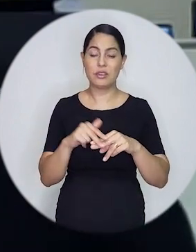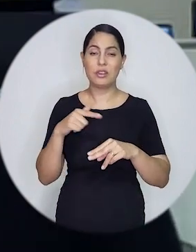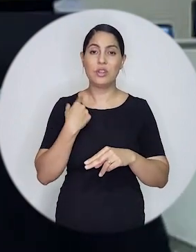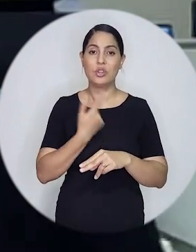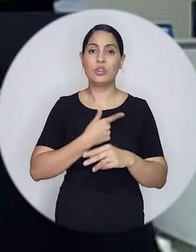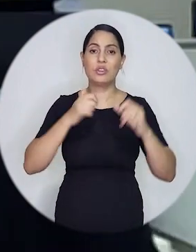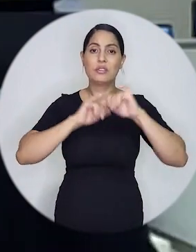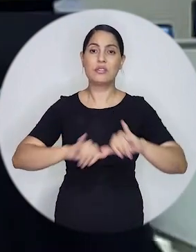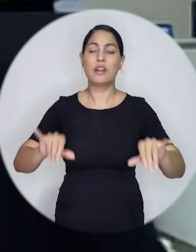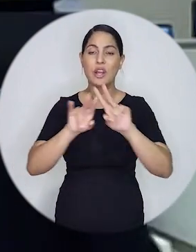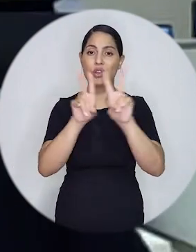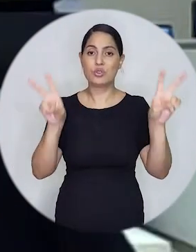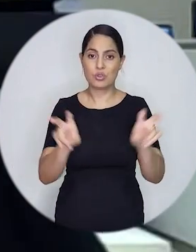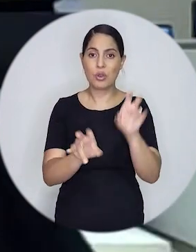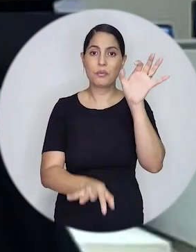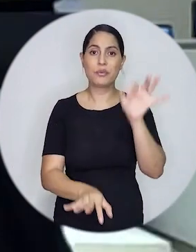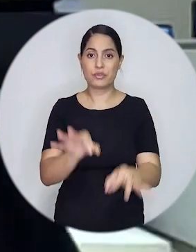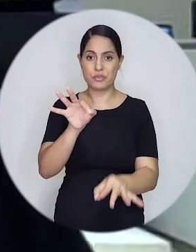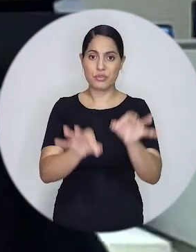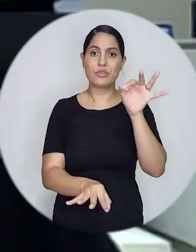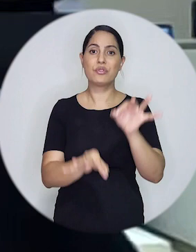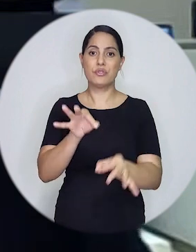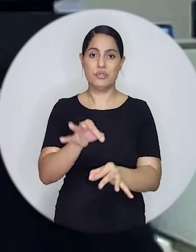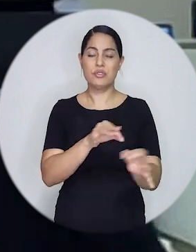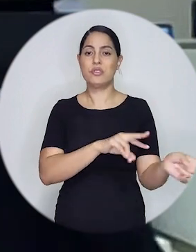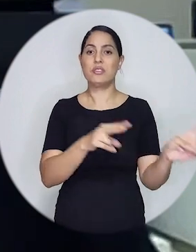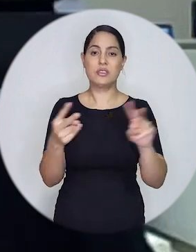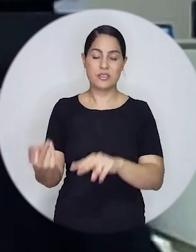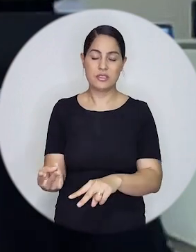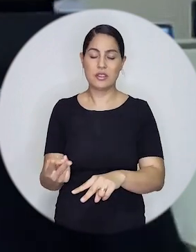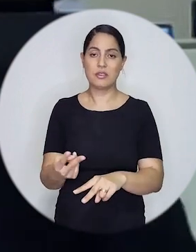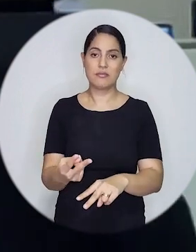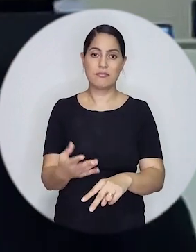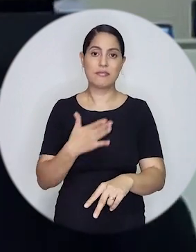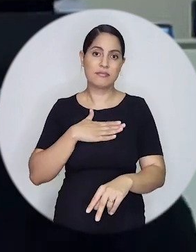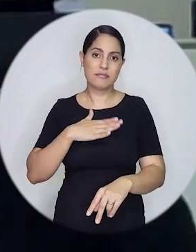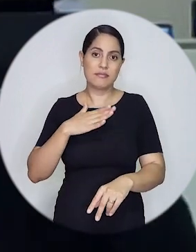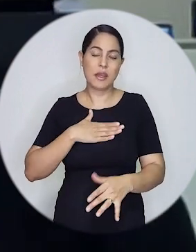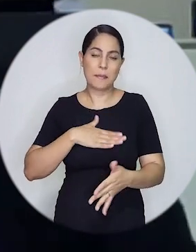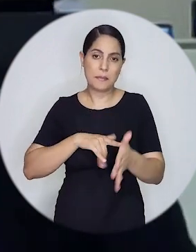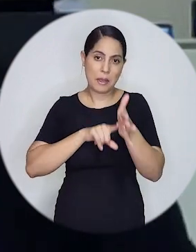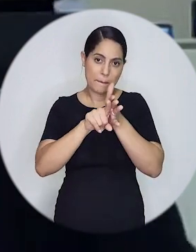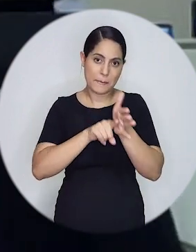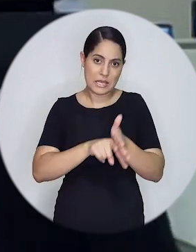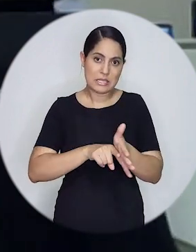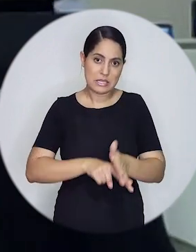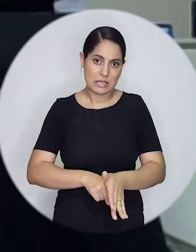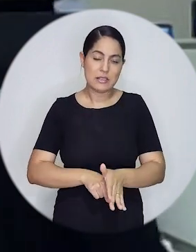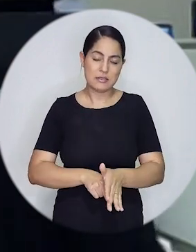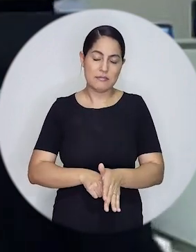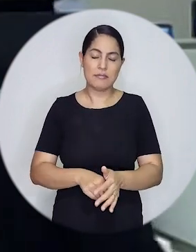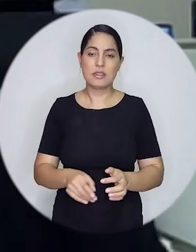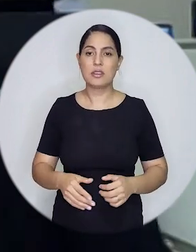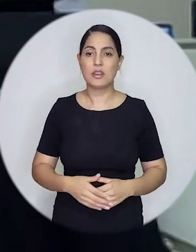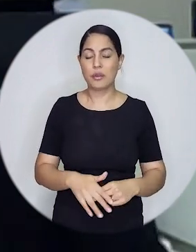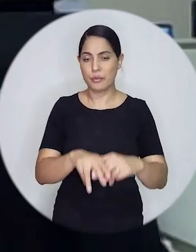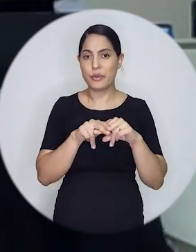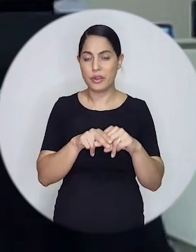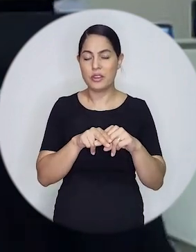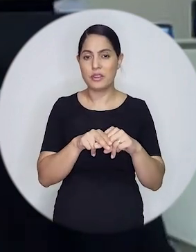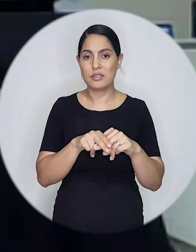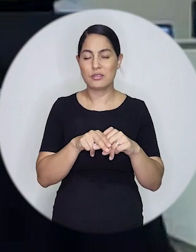marco temporal com justiça de transição na minha dissertação. Foi o que eu fiz, né, na minha